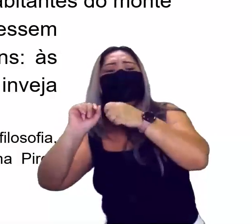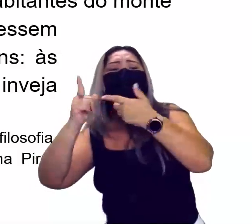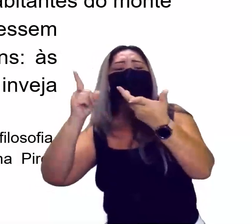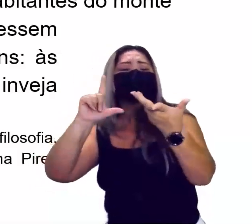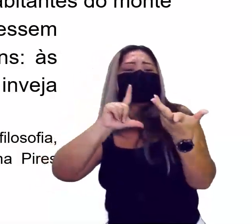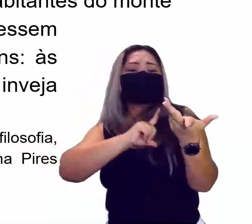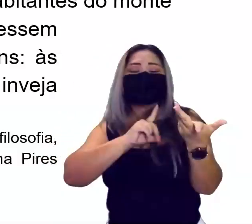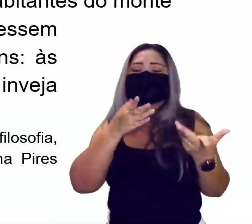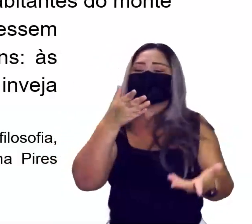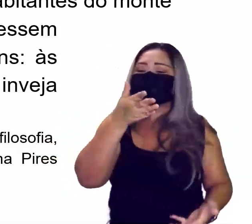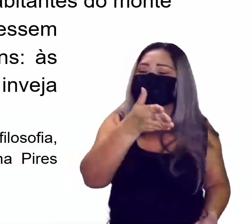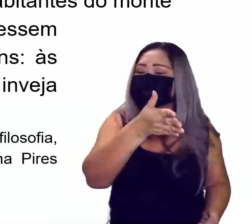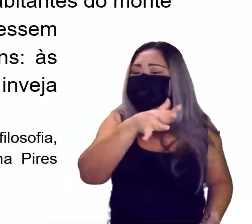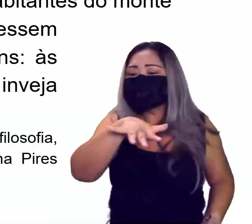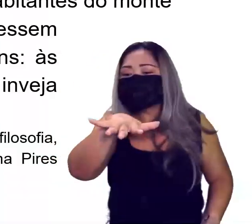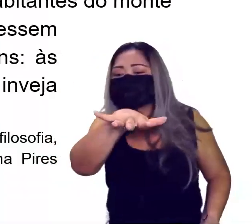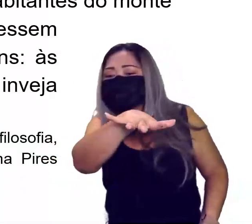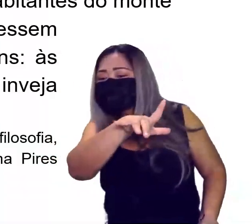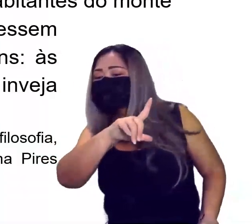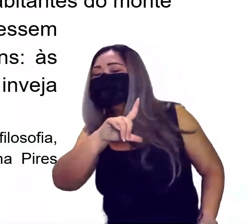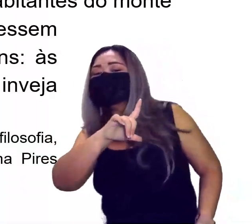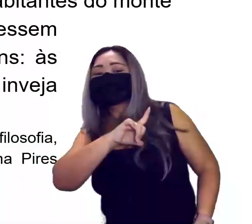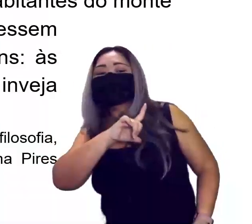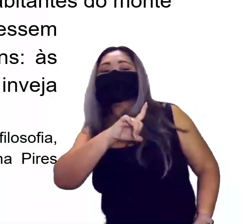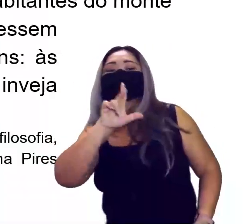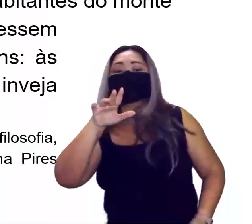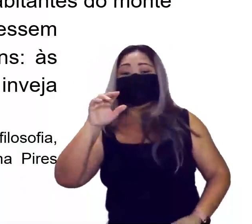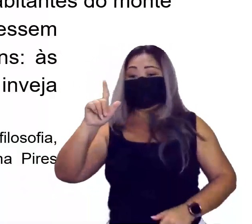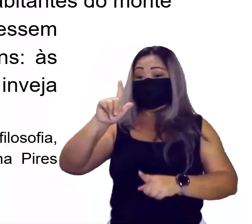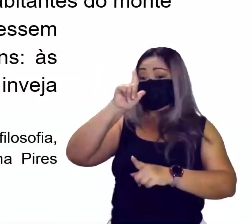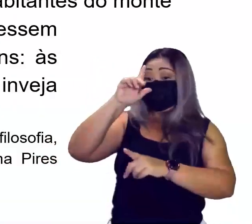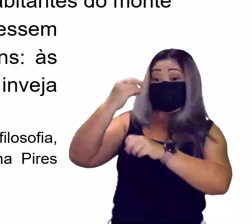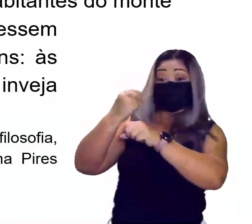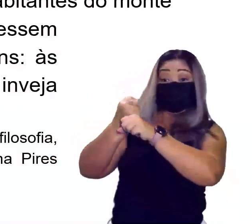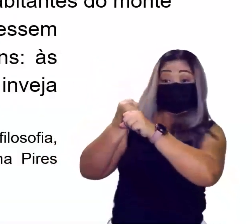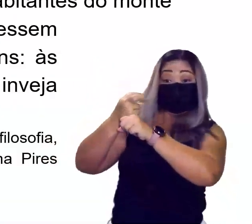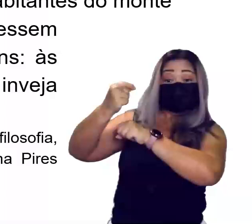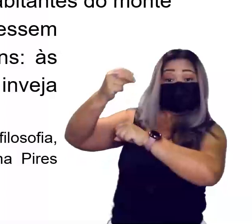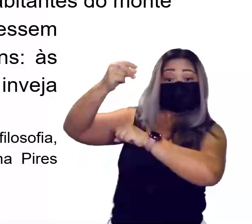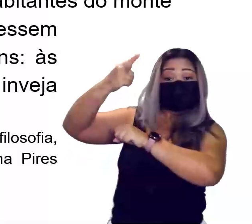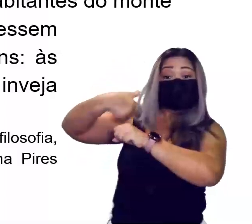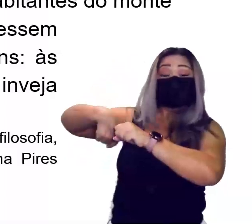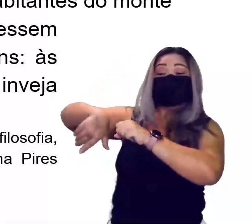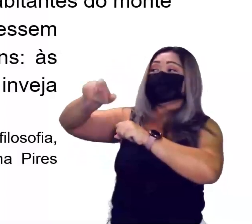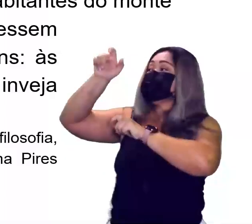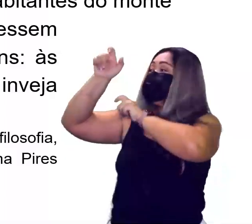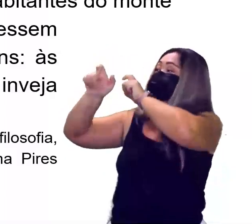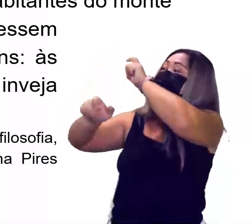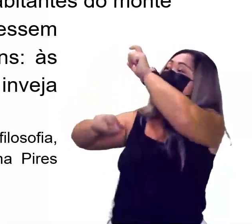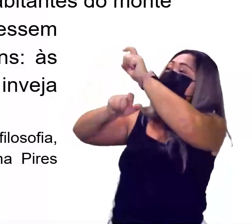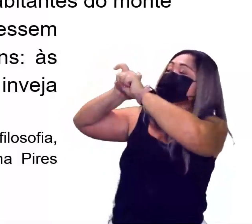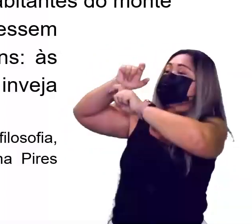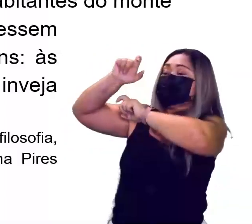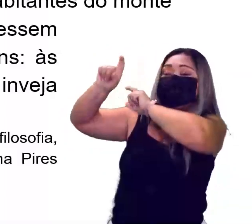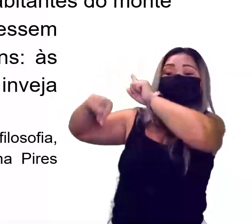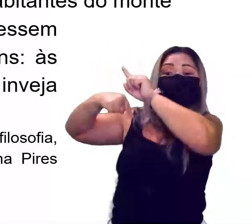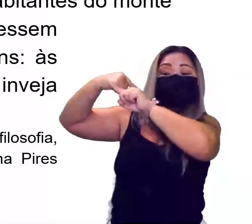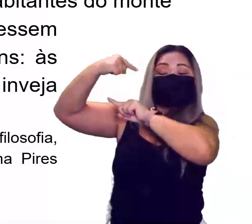ele permeava, era no meio. Para os gregos da antiguidade, as divindades eram